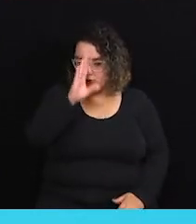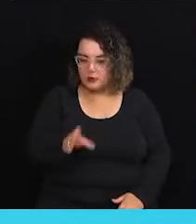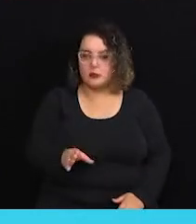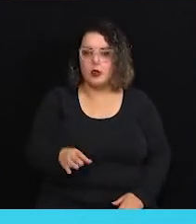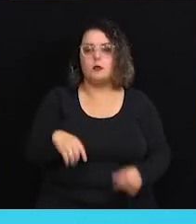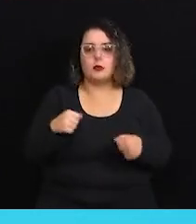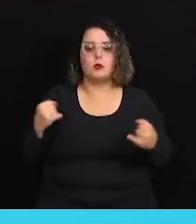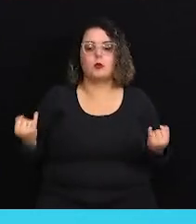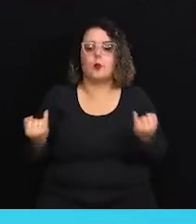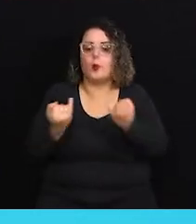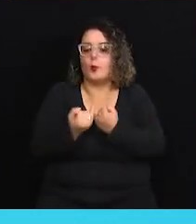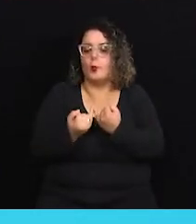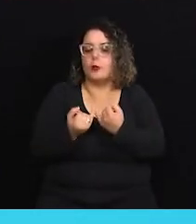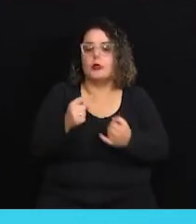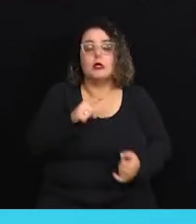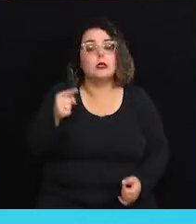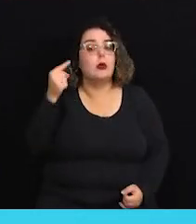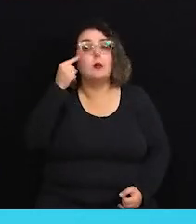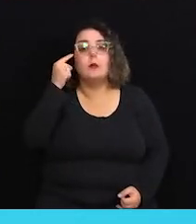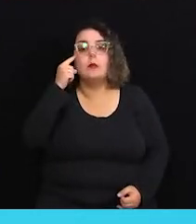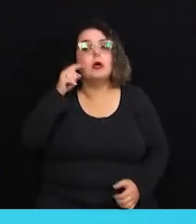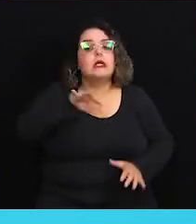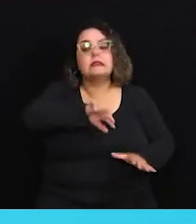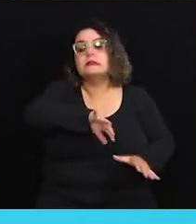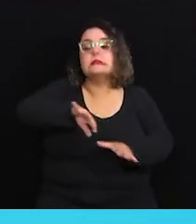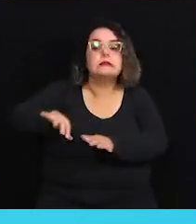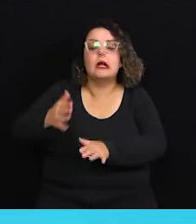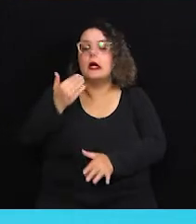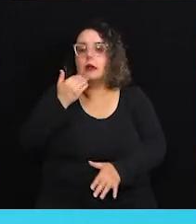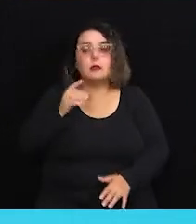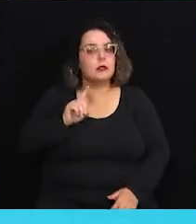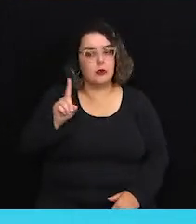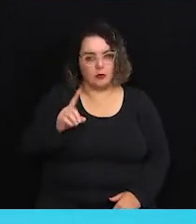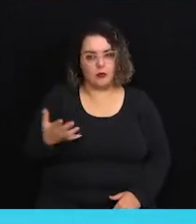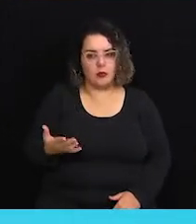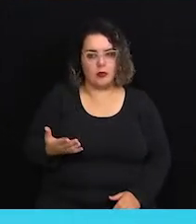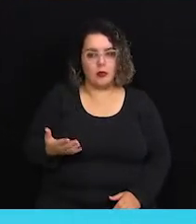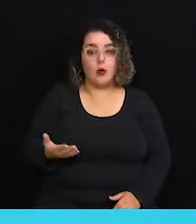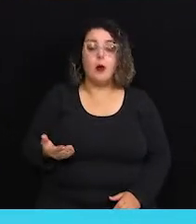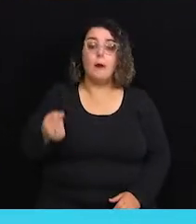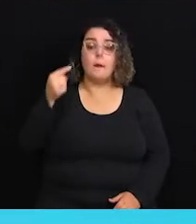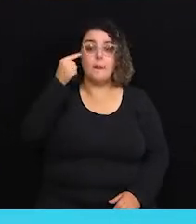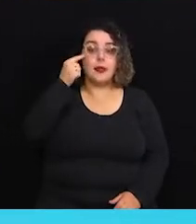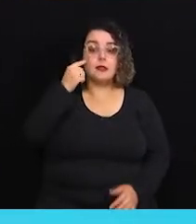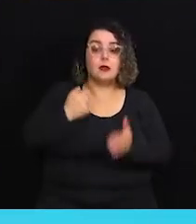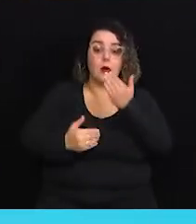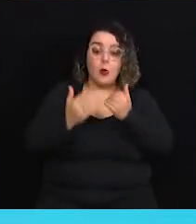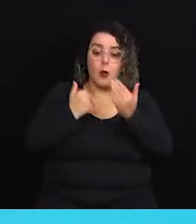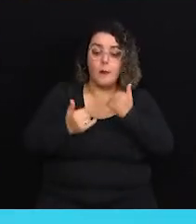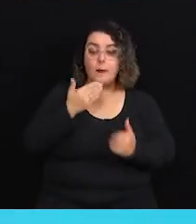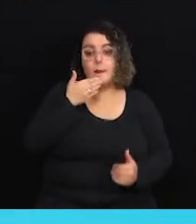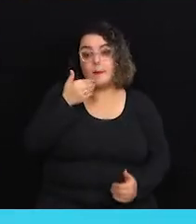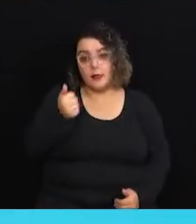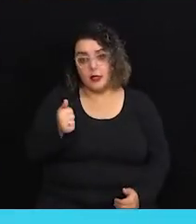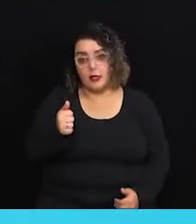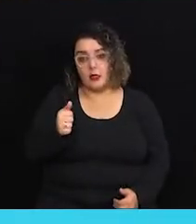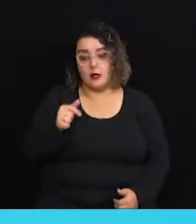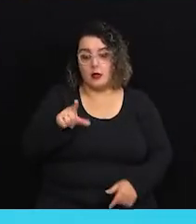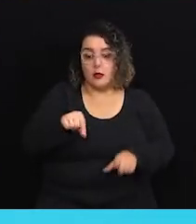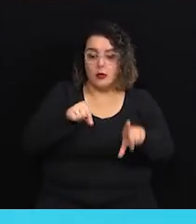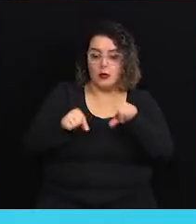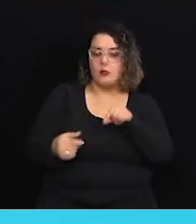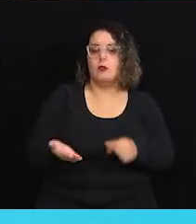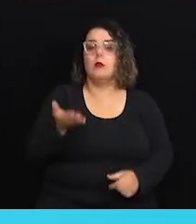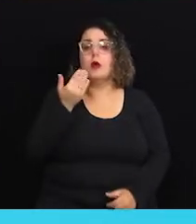precisa emagrecer, não pense em excluir grupos alimentares. Pense em comer melhor, né? Pense em escolher melhores